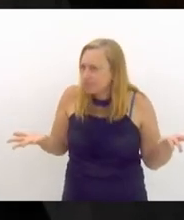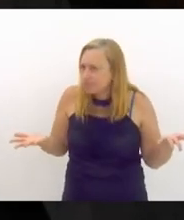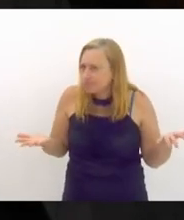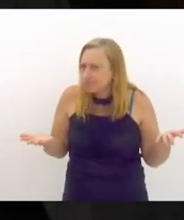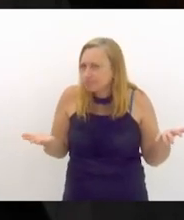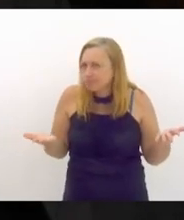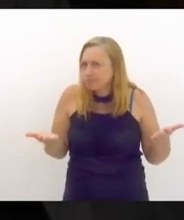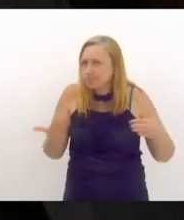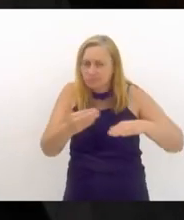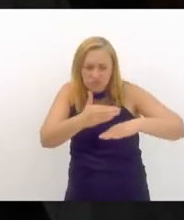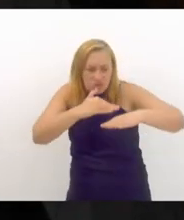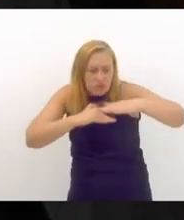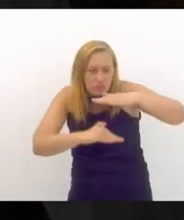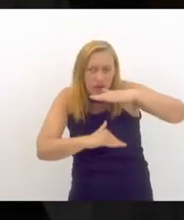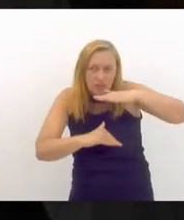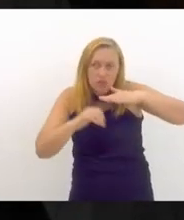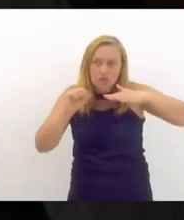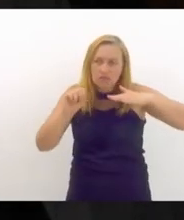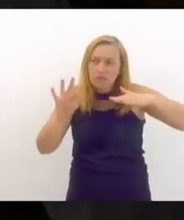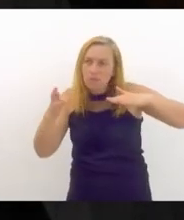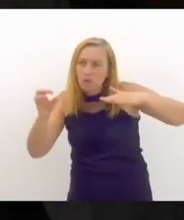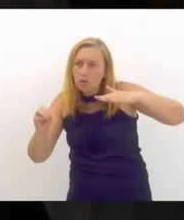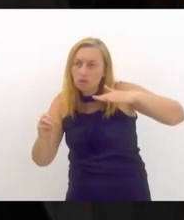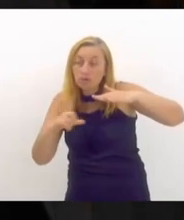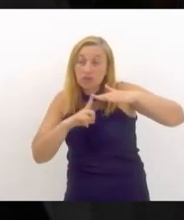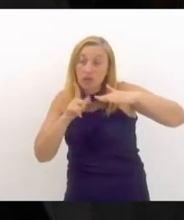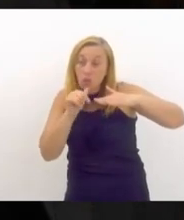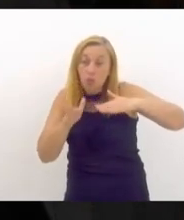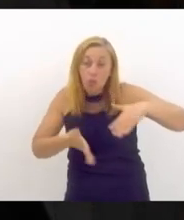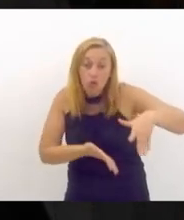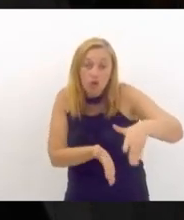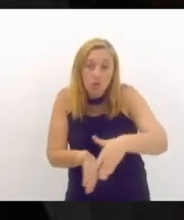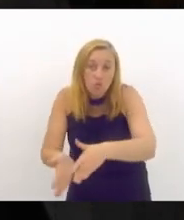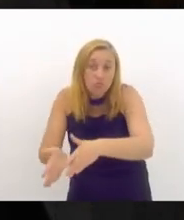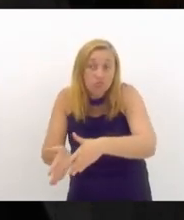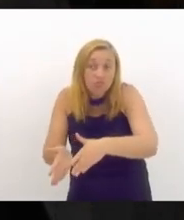debaixo do sambódromo passa o rio